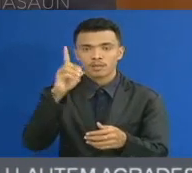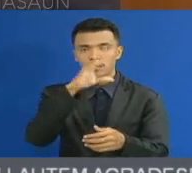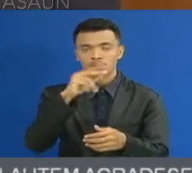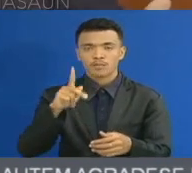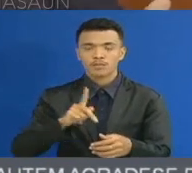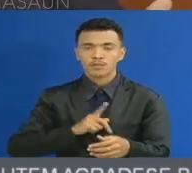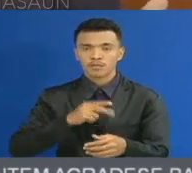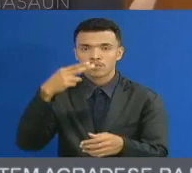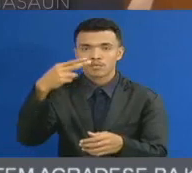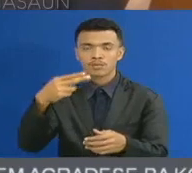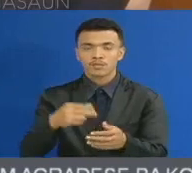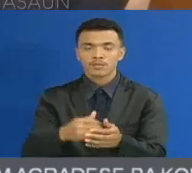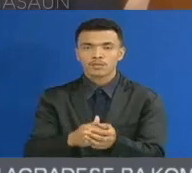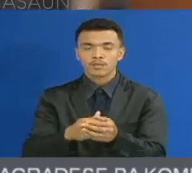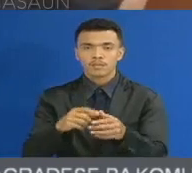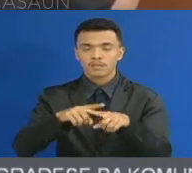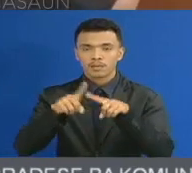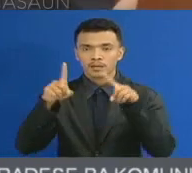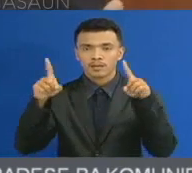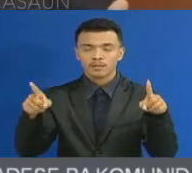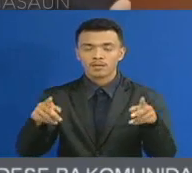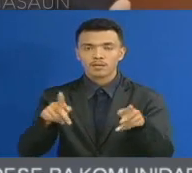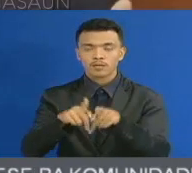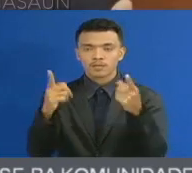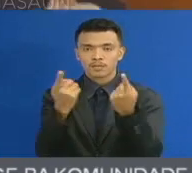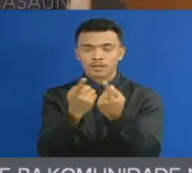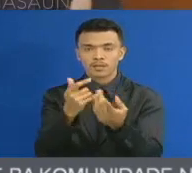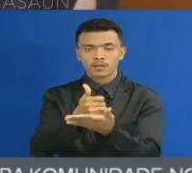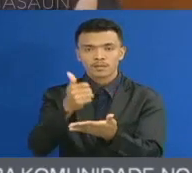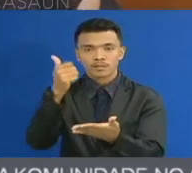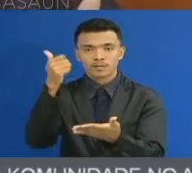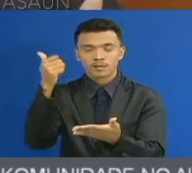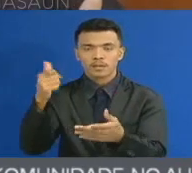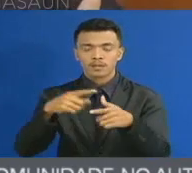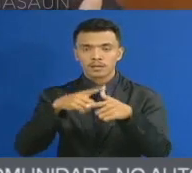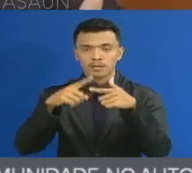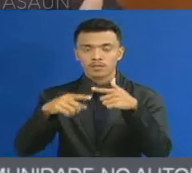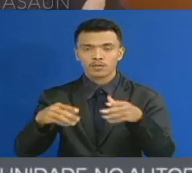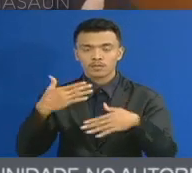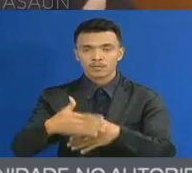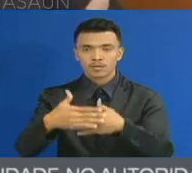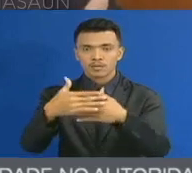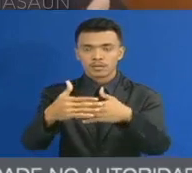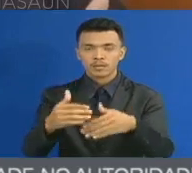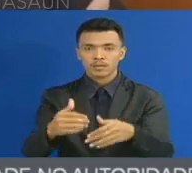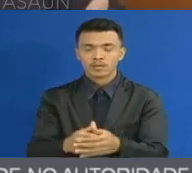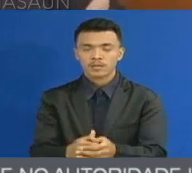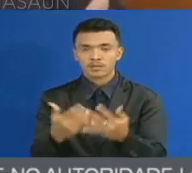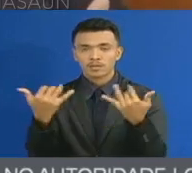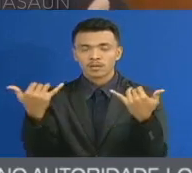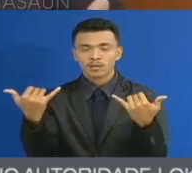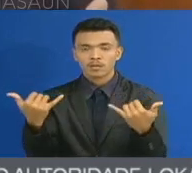bem, companhia manantia, fosu bamalo, processo to ha utama, o canon governo